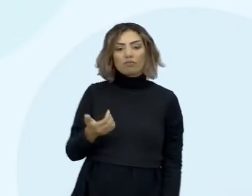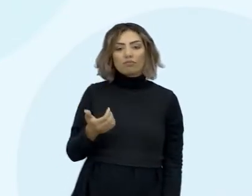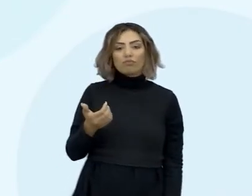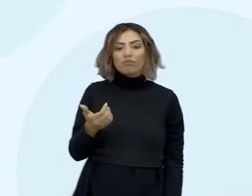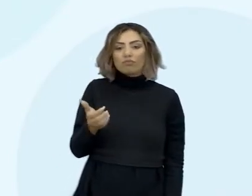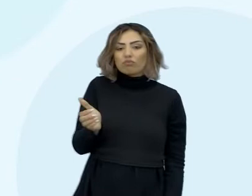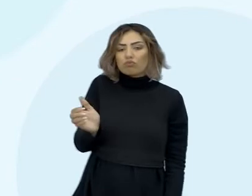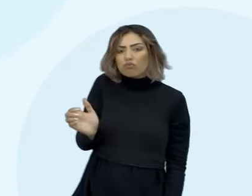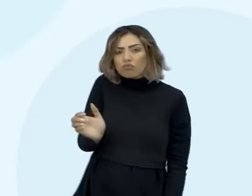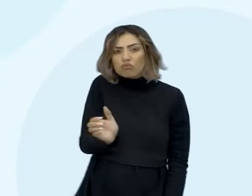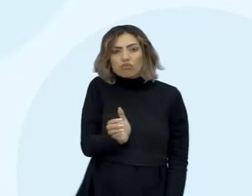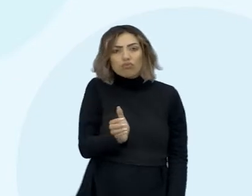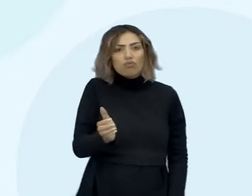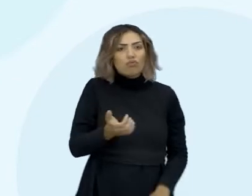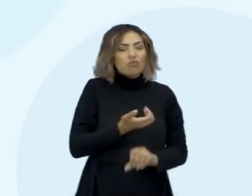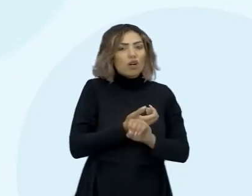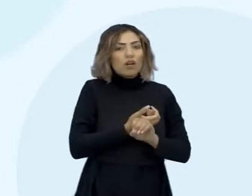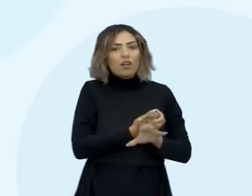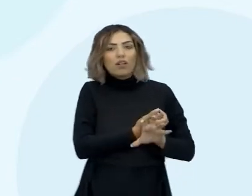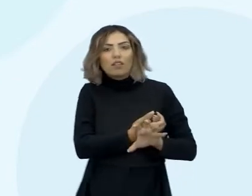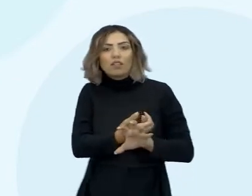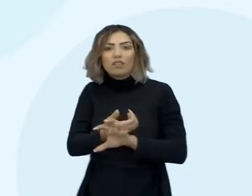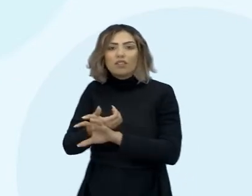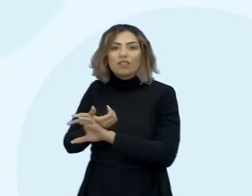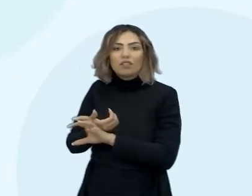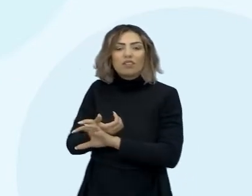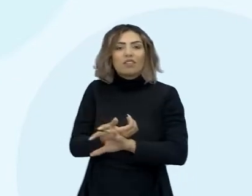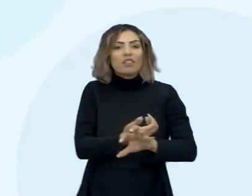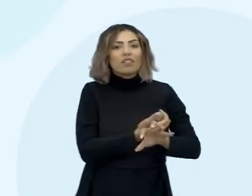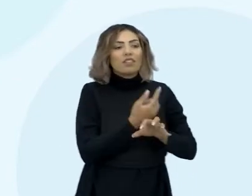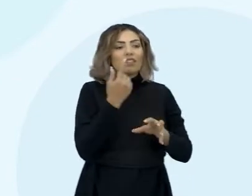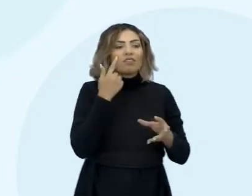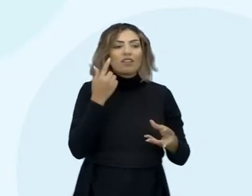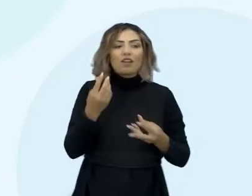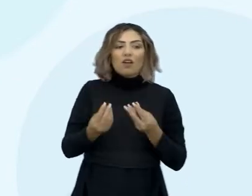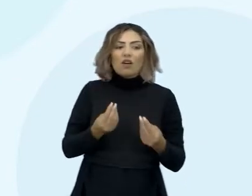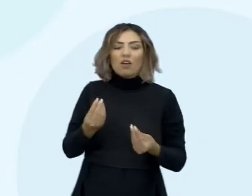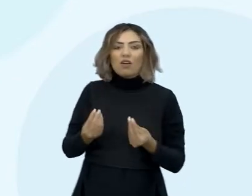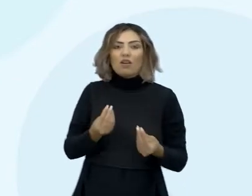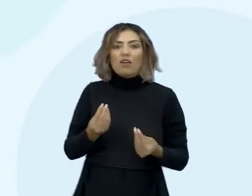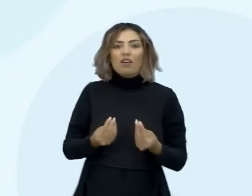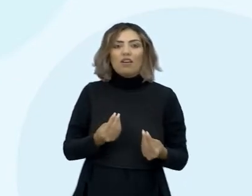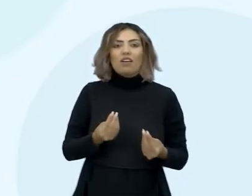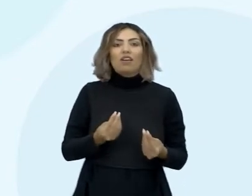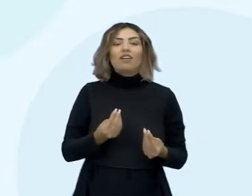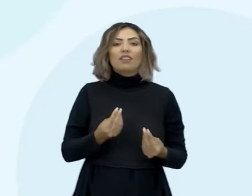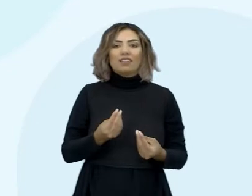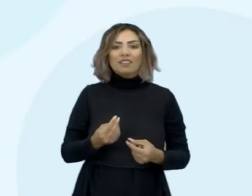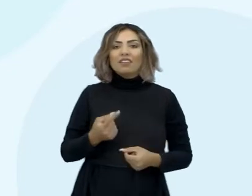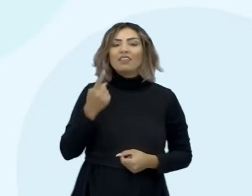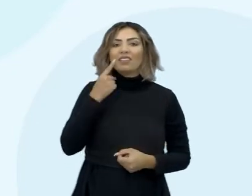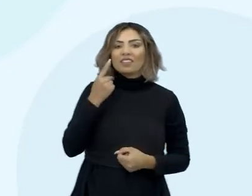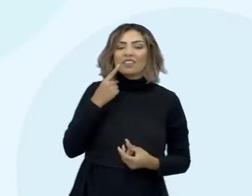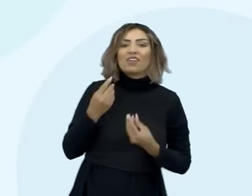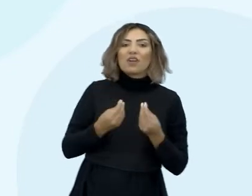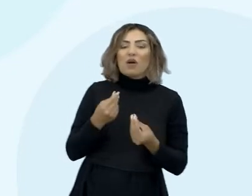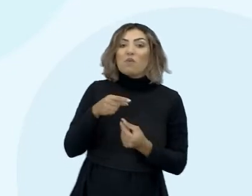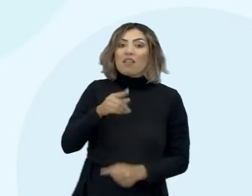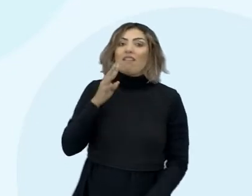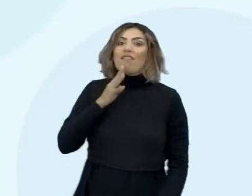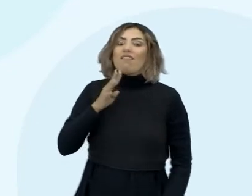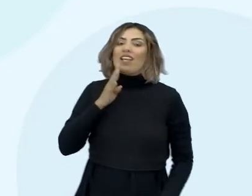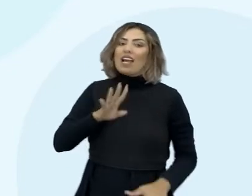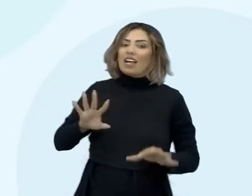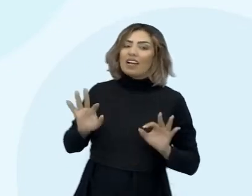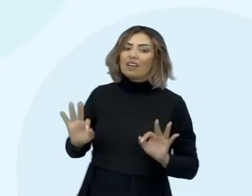né, a iluminação solar com a garrafa lá dentro, a lâmpada de Moser. E olha como ilumina mesmo, né? Fica bacana demais isso aí, ó.